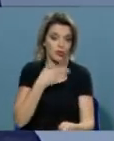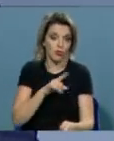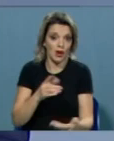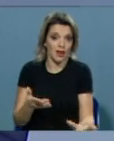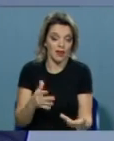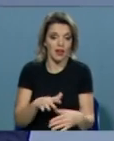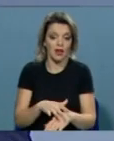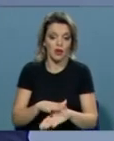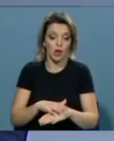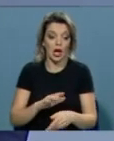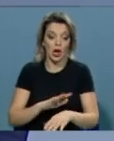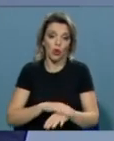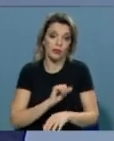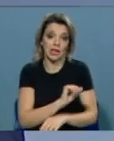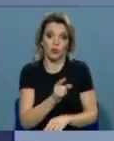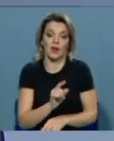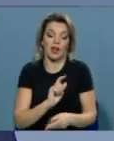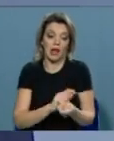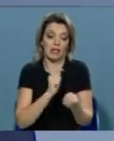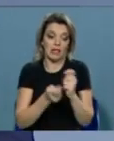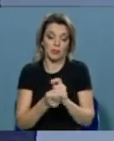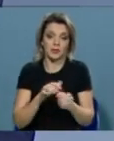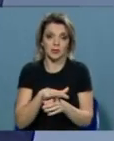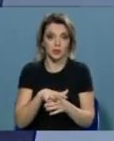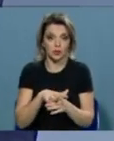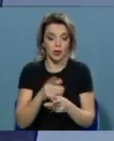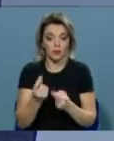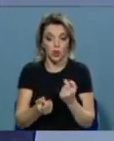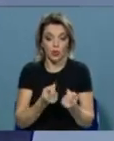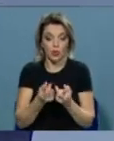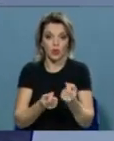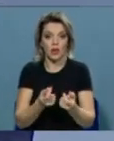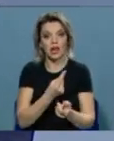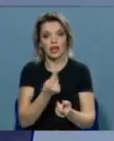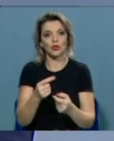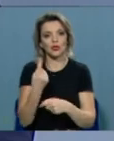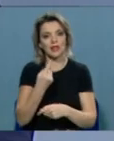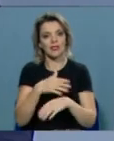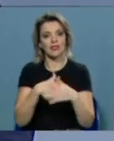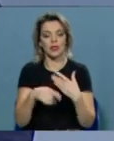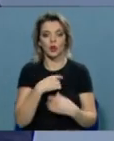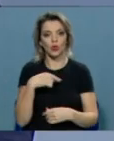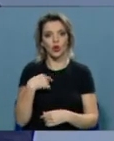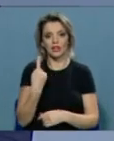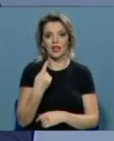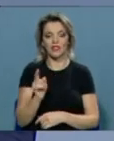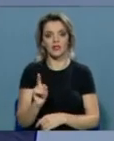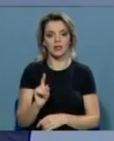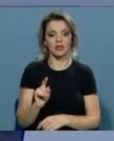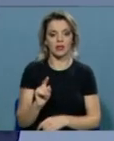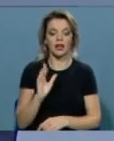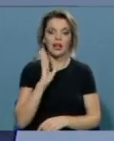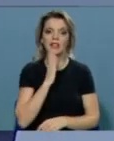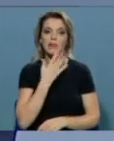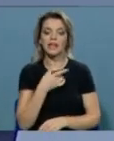não é dos temas são as adaptar às circunstâncias e também a parte de cada um deve fazer porque nós não vemos e não temos mesmo